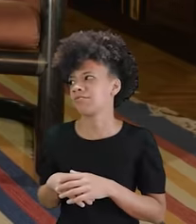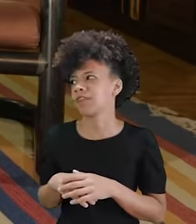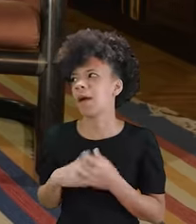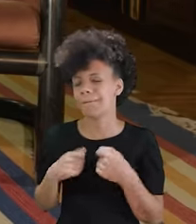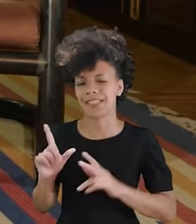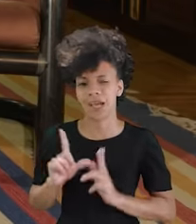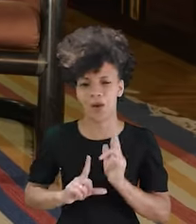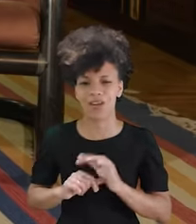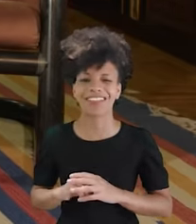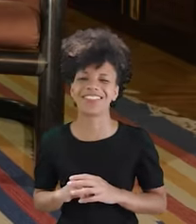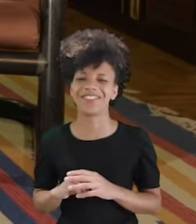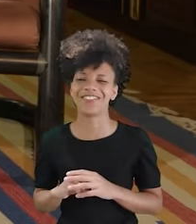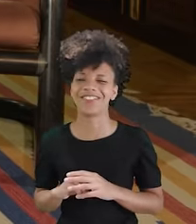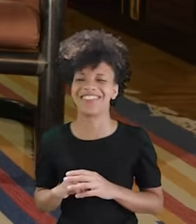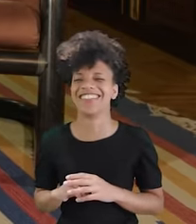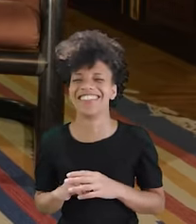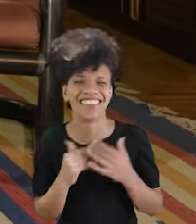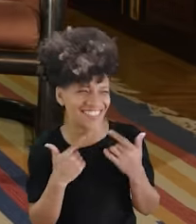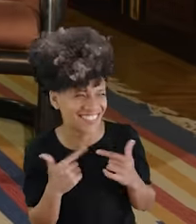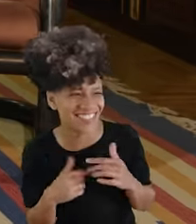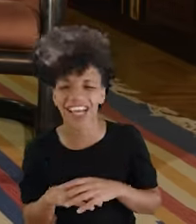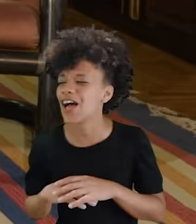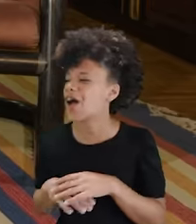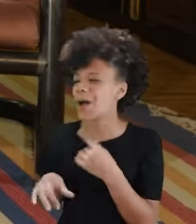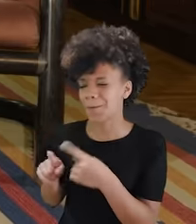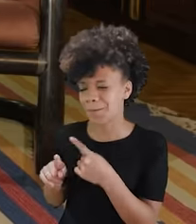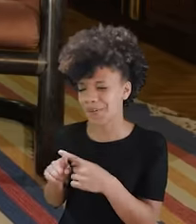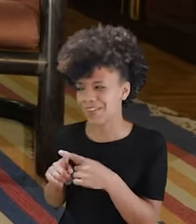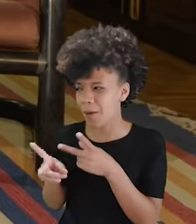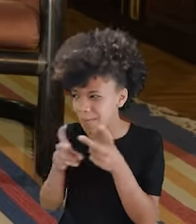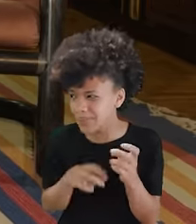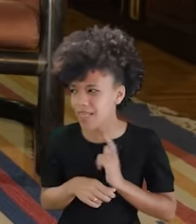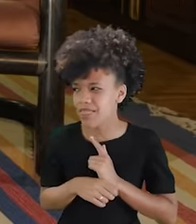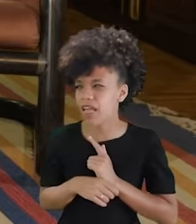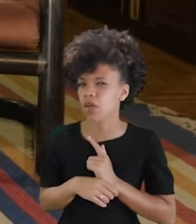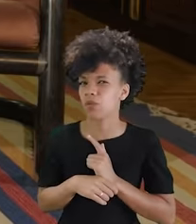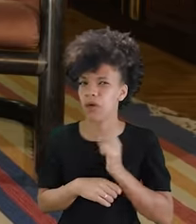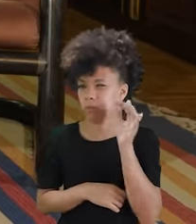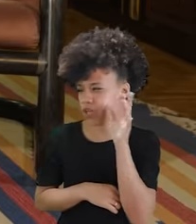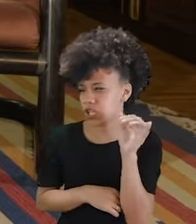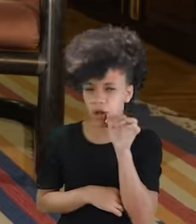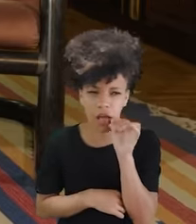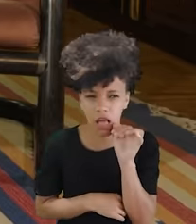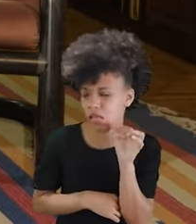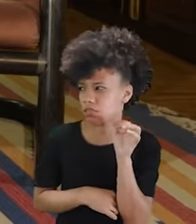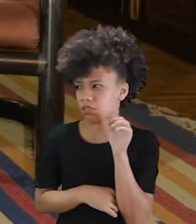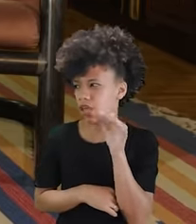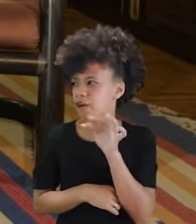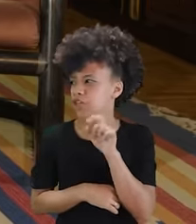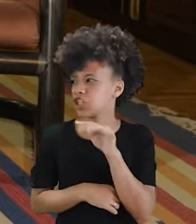no Brasil não tem que pacote vamos lá começar rola muito assim eu vejo que existe um fetiche